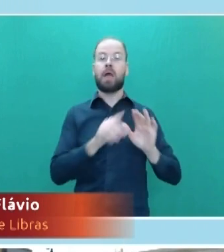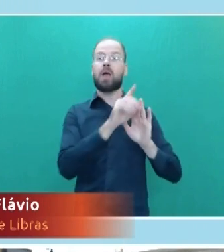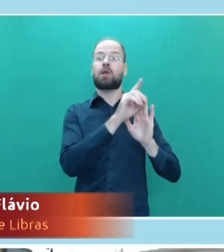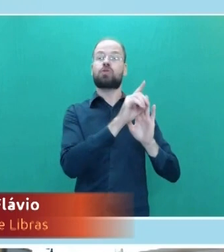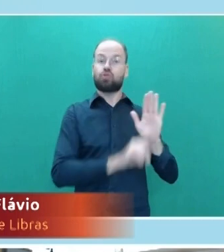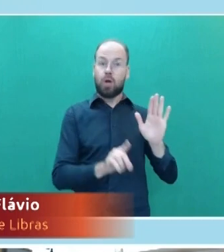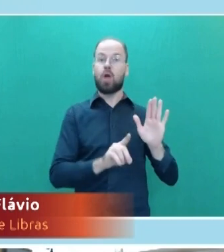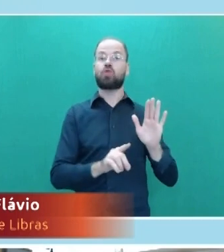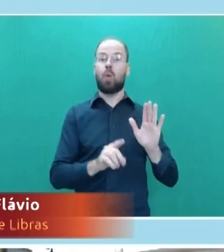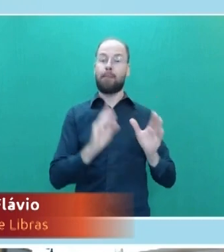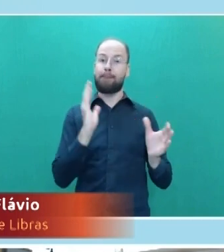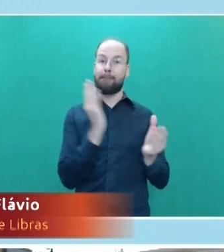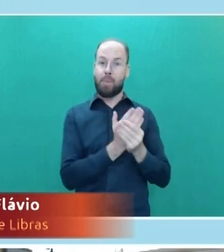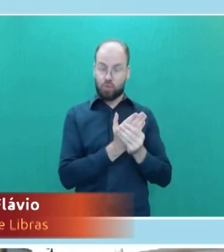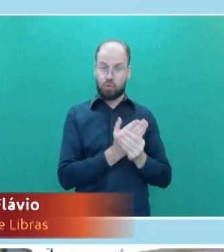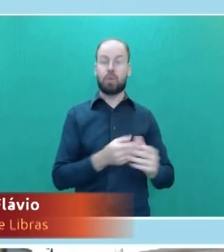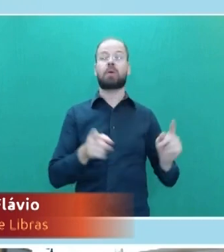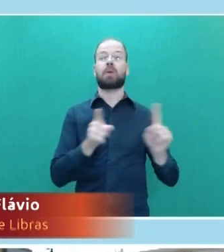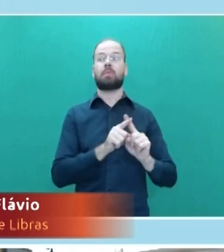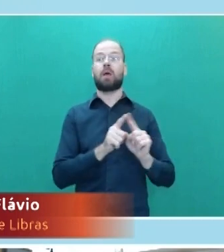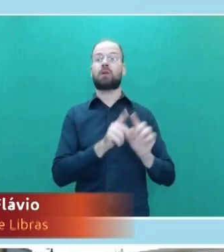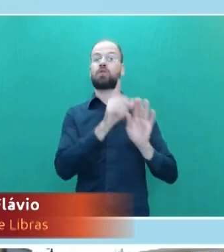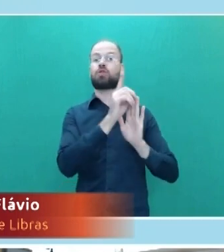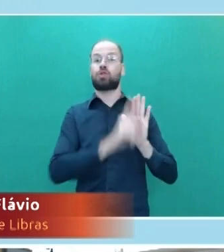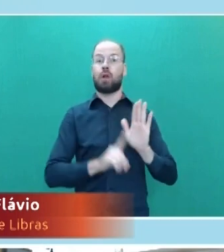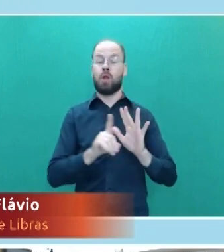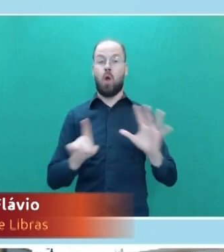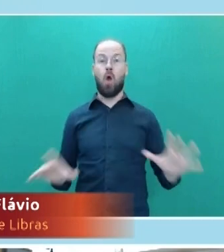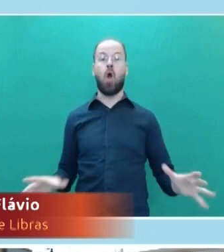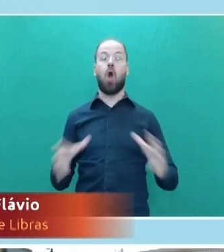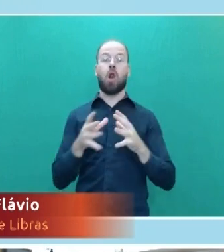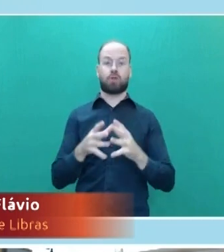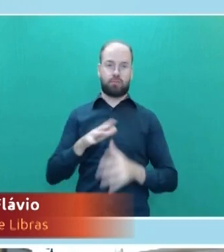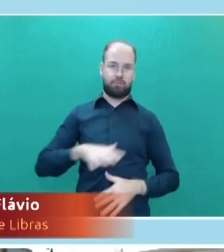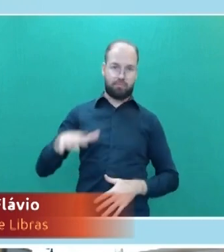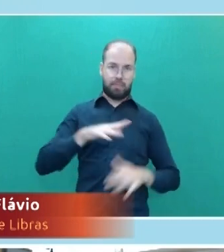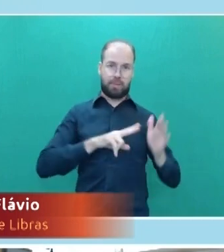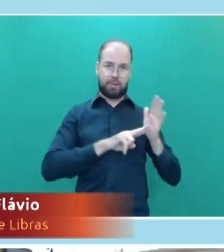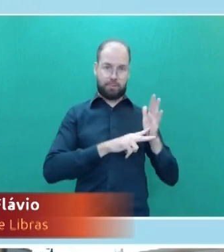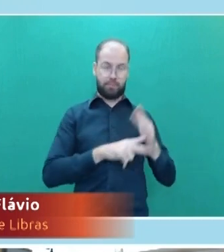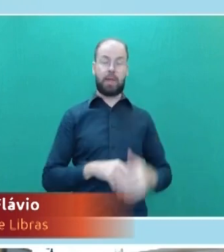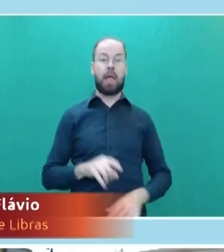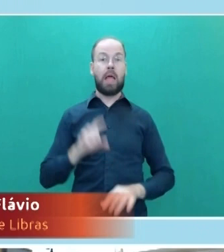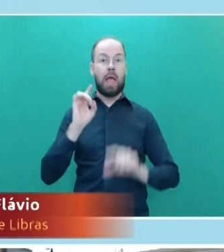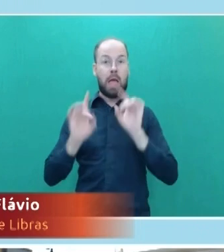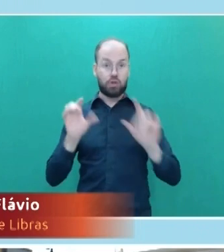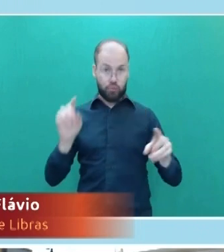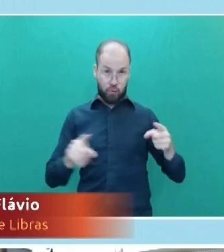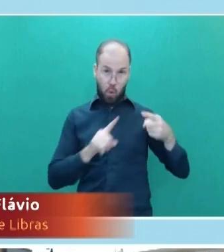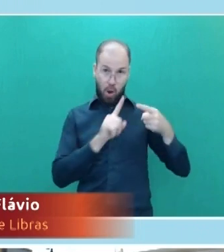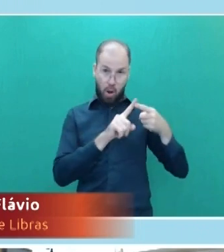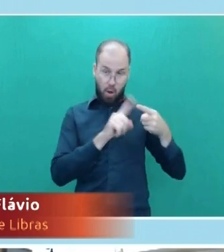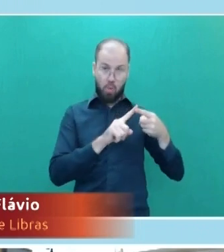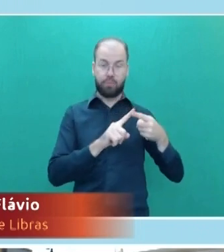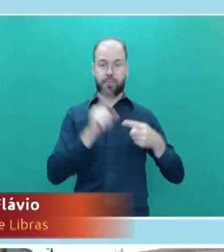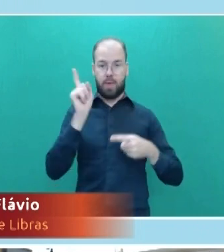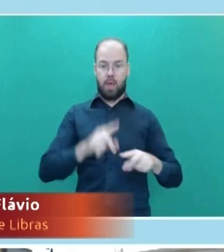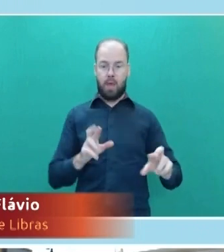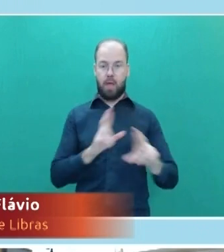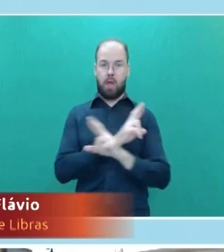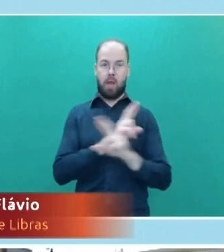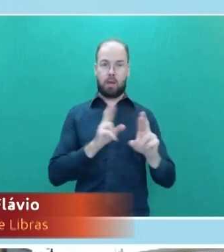na parte do direito coletivo do trabalho, que é a parte sindical. No âmbito do direito individual, que é a relação trabalhador-empregador,